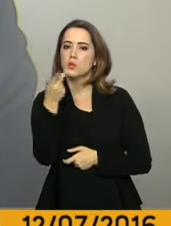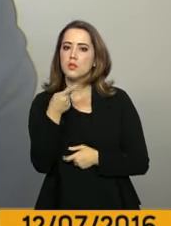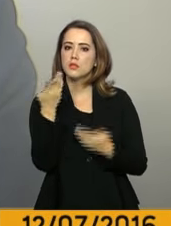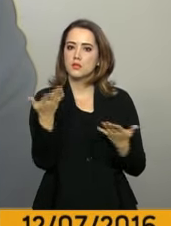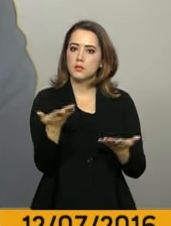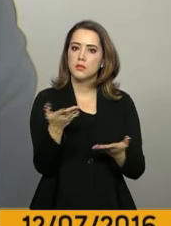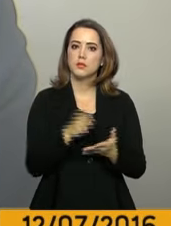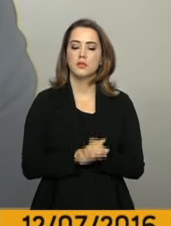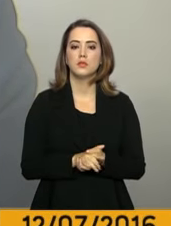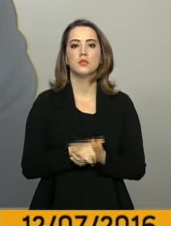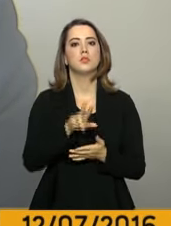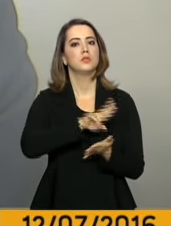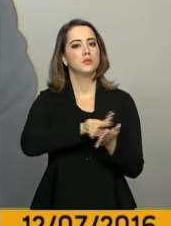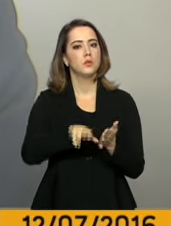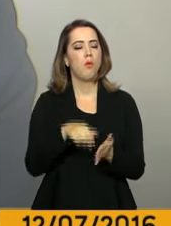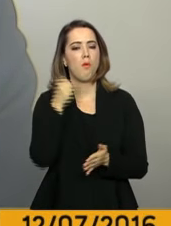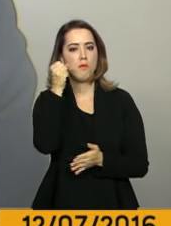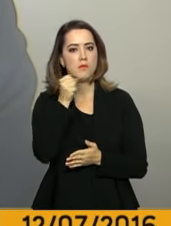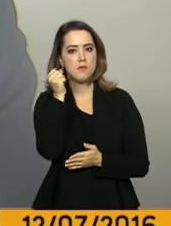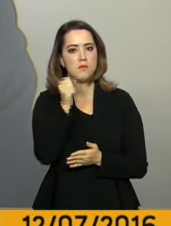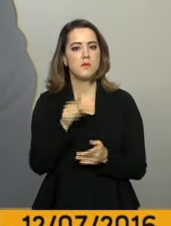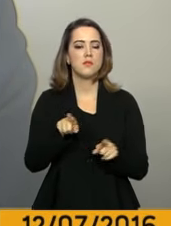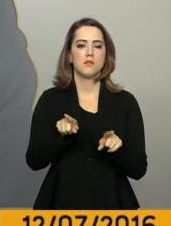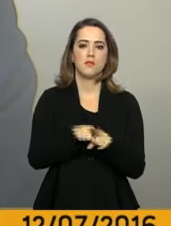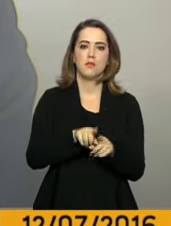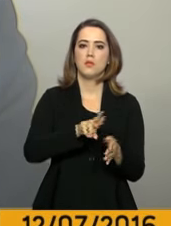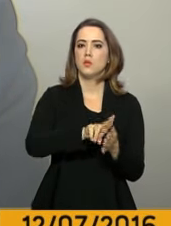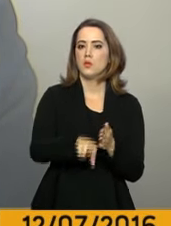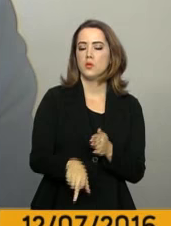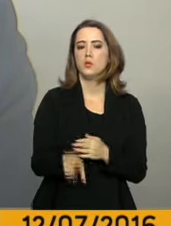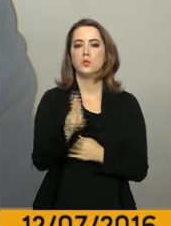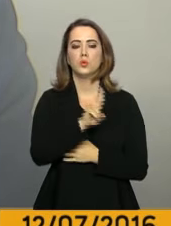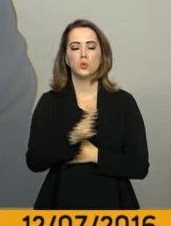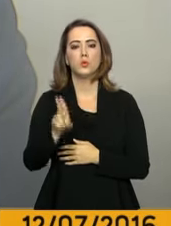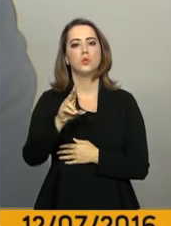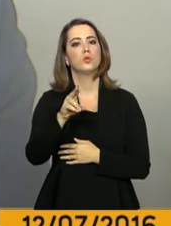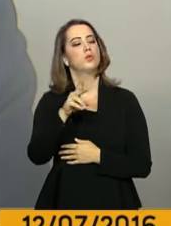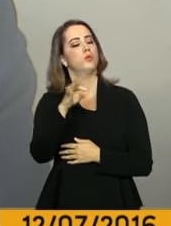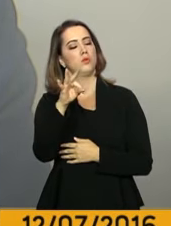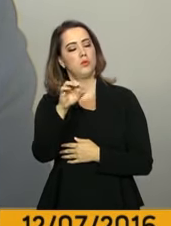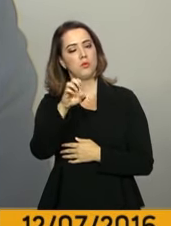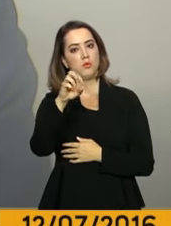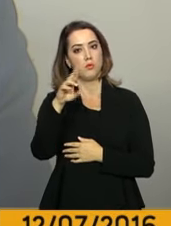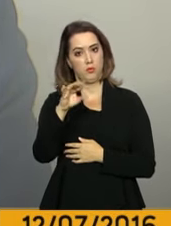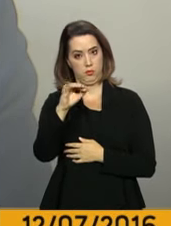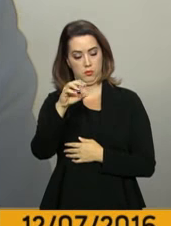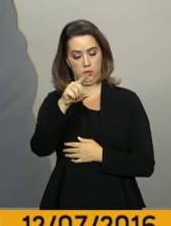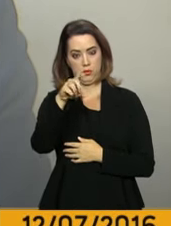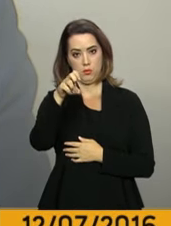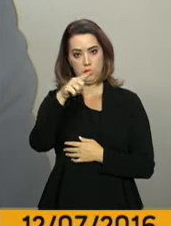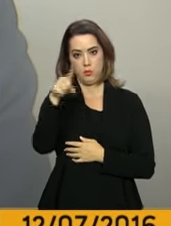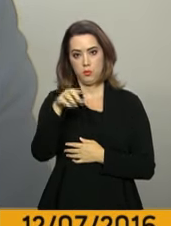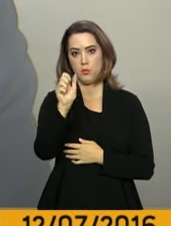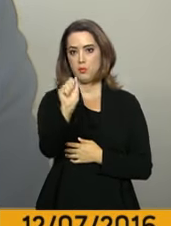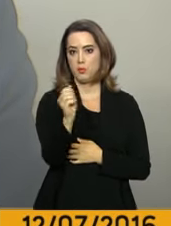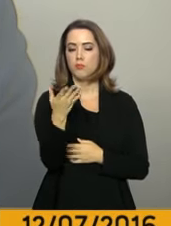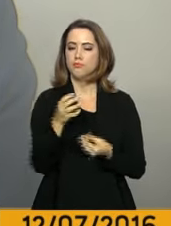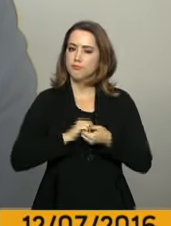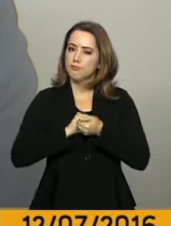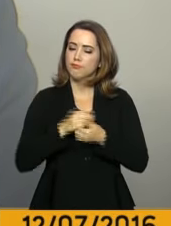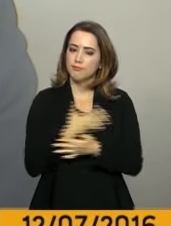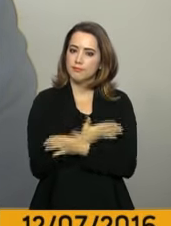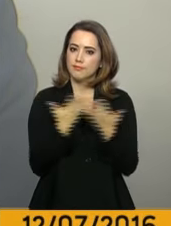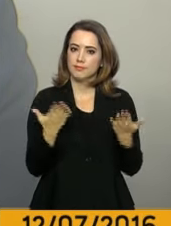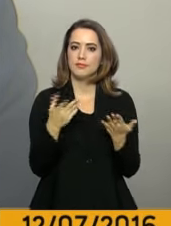o balestra o o a Teresa Cristina o Ricardo e cumprimentar a todos